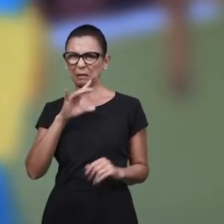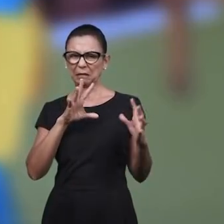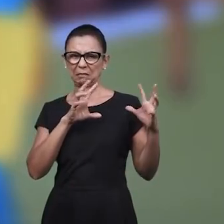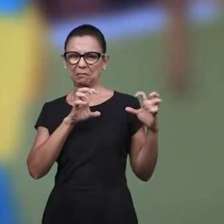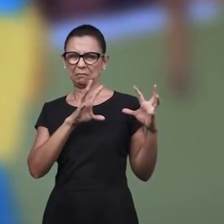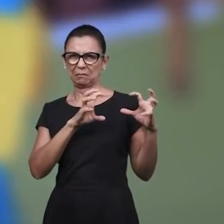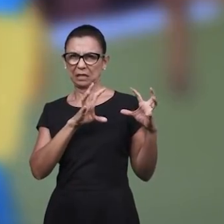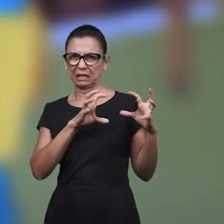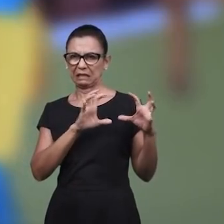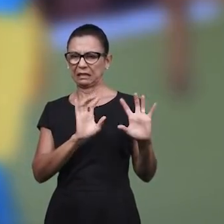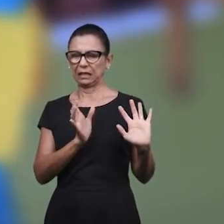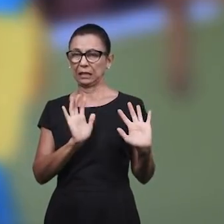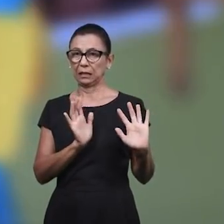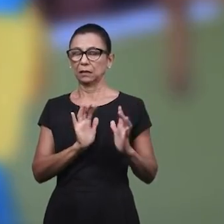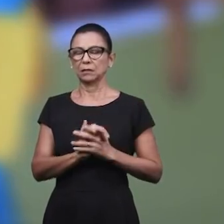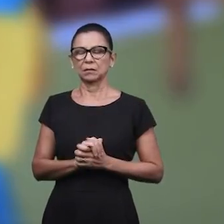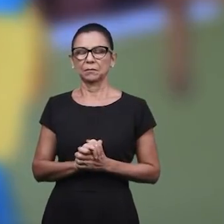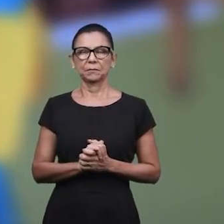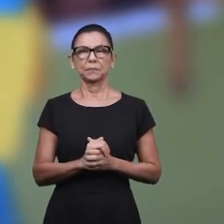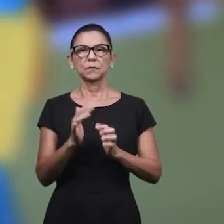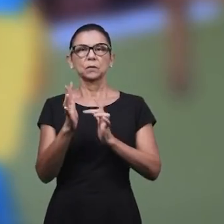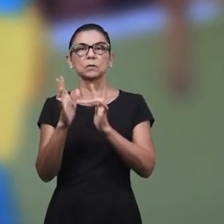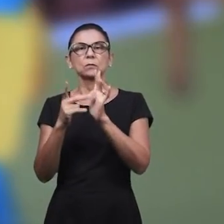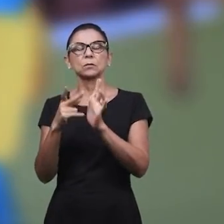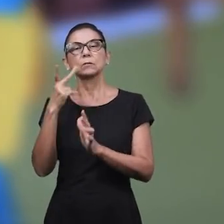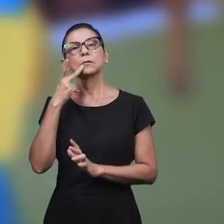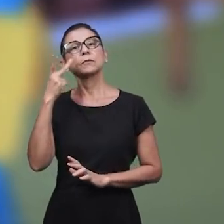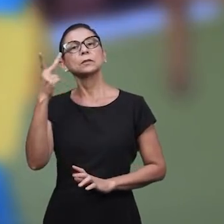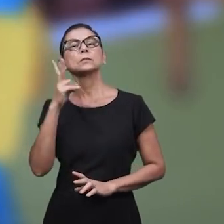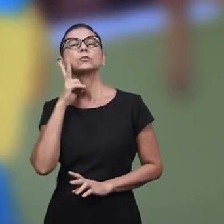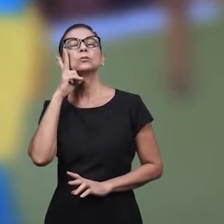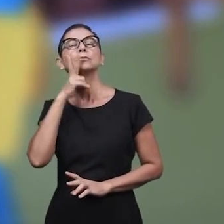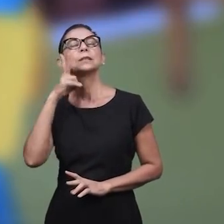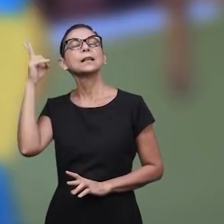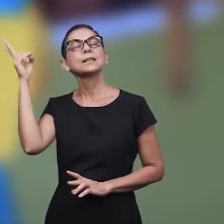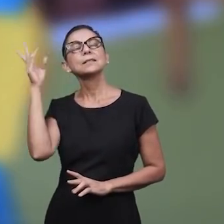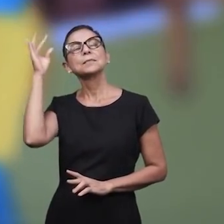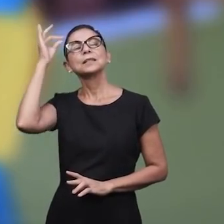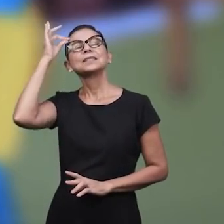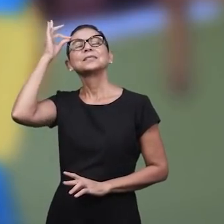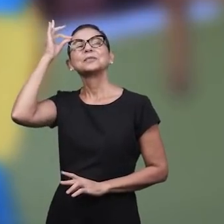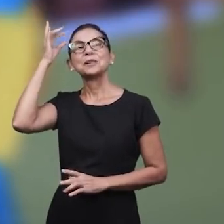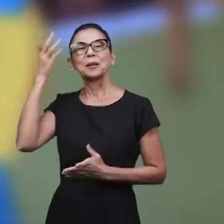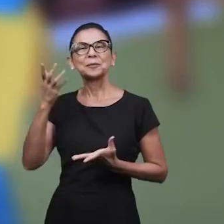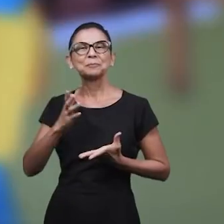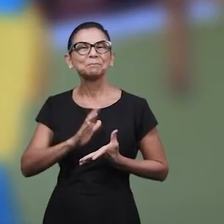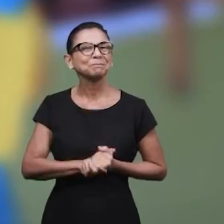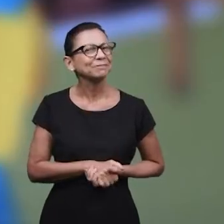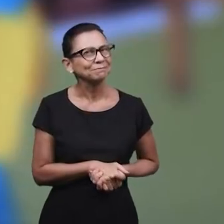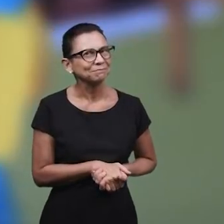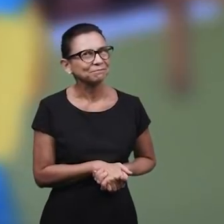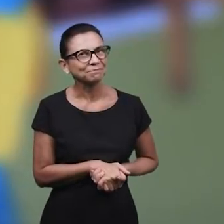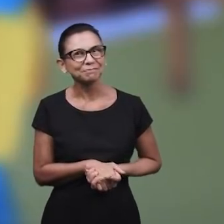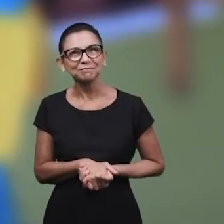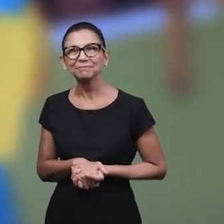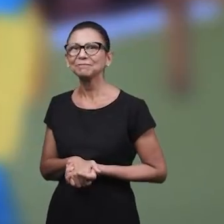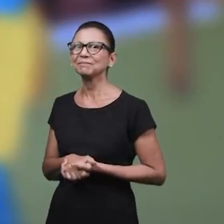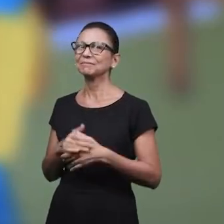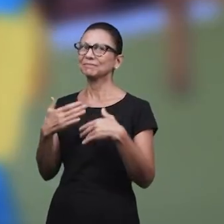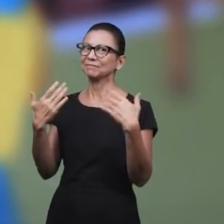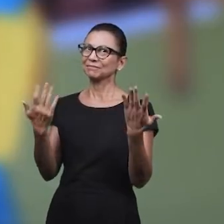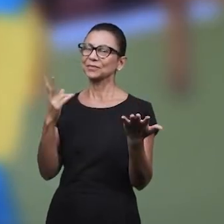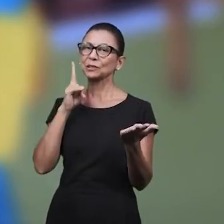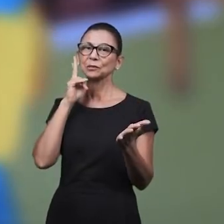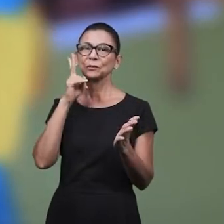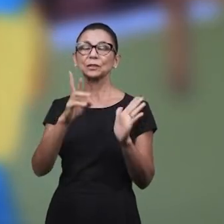era espiritual. E o vinho fala de quê mesmo? Isso mesmo, do